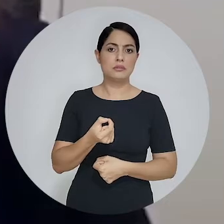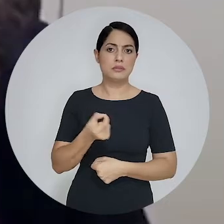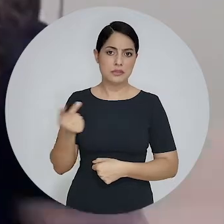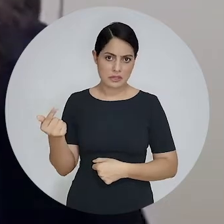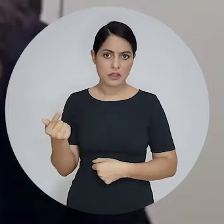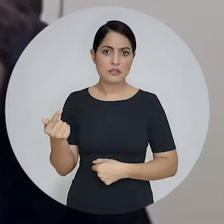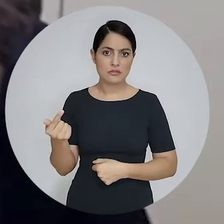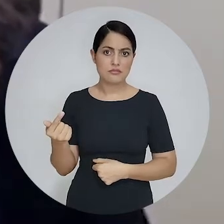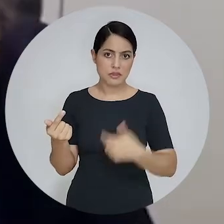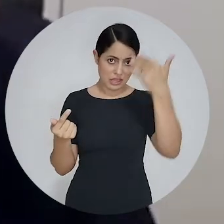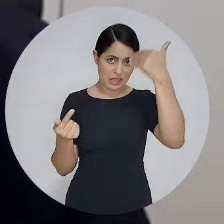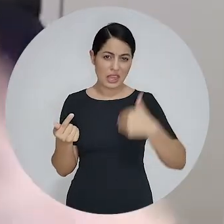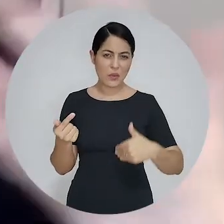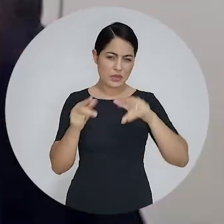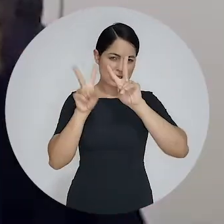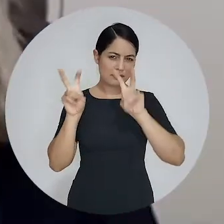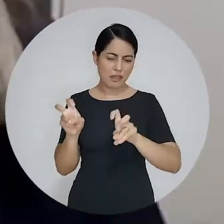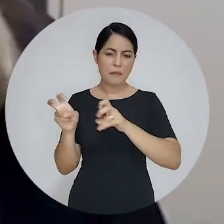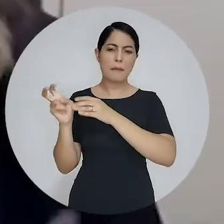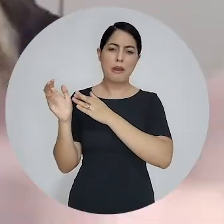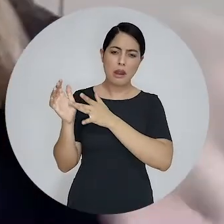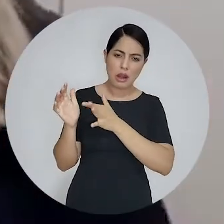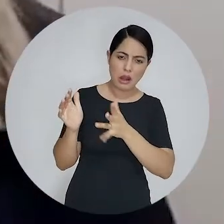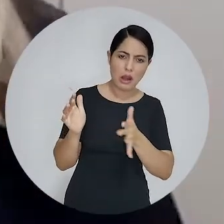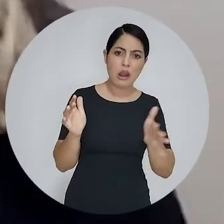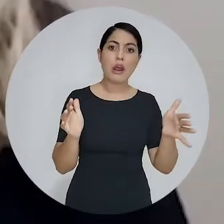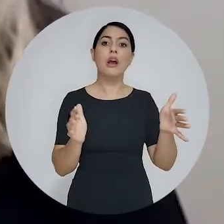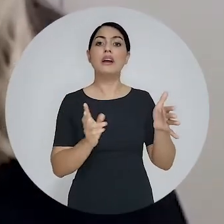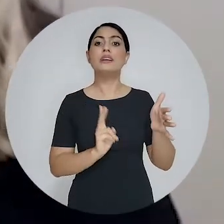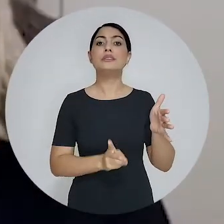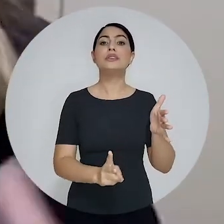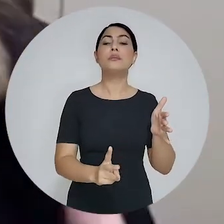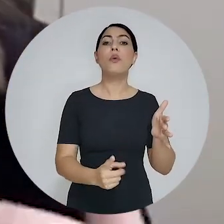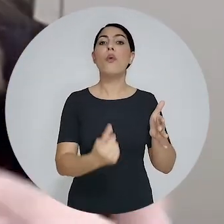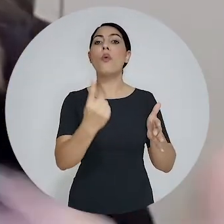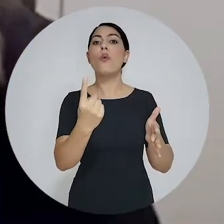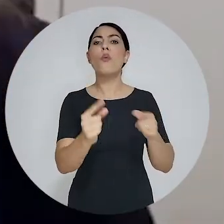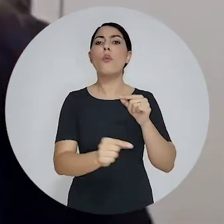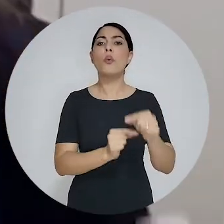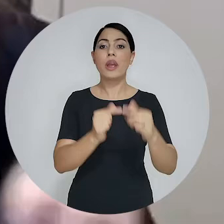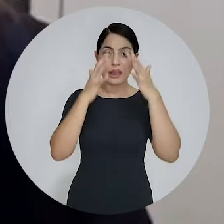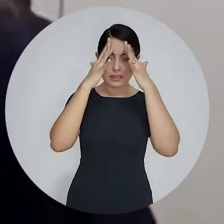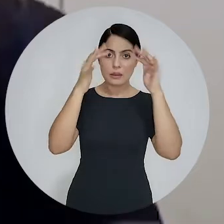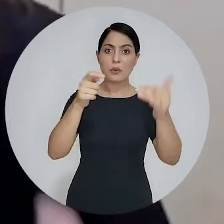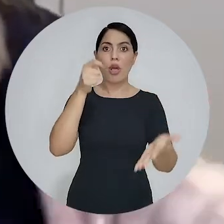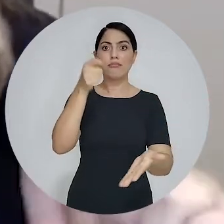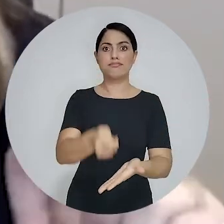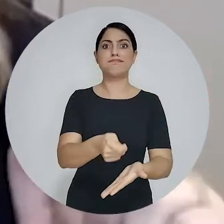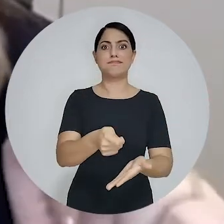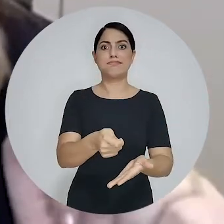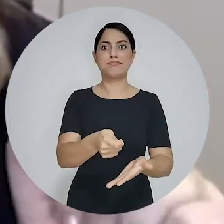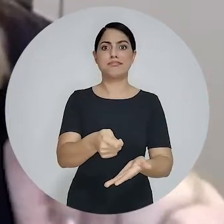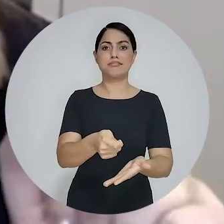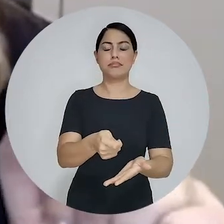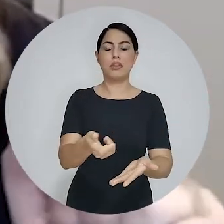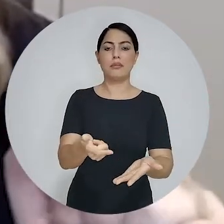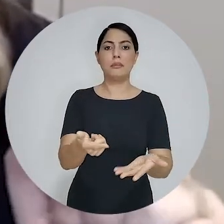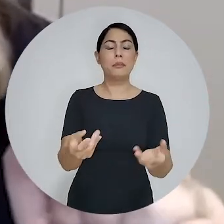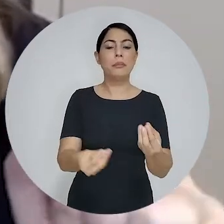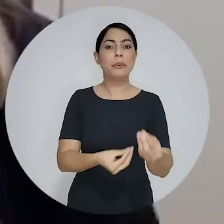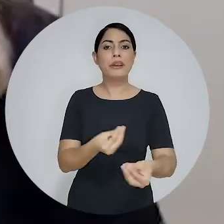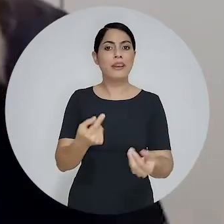isso, bom, desde 2007, eu acompanho o assunto e digo, e todo ano eu encontro pelo menos um acórdão de algum